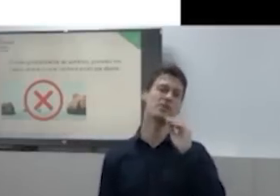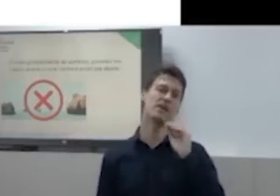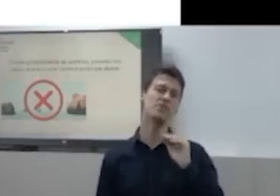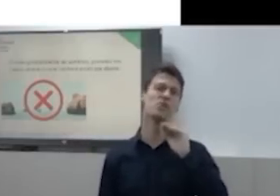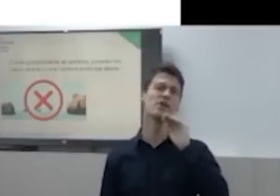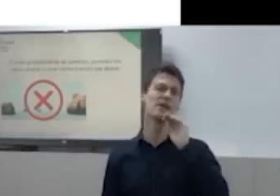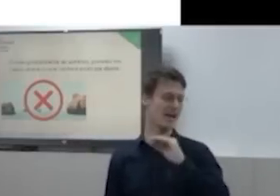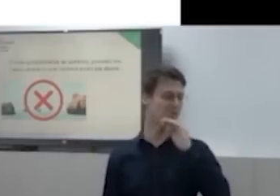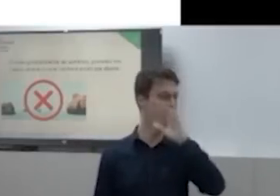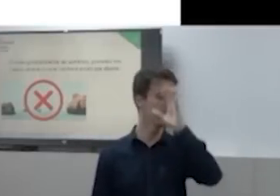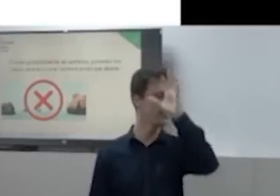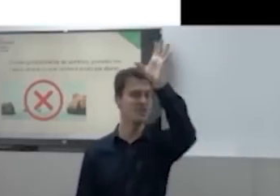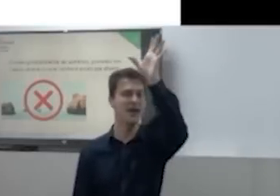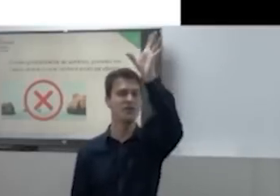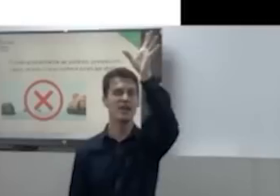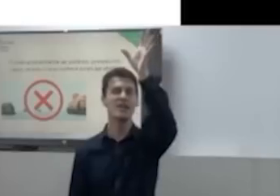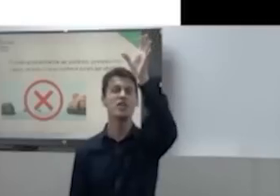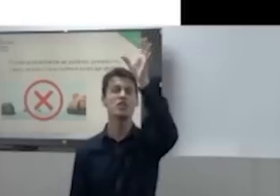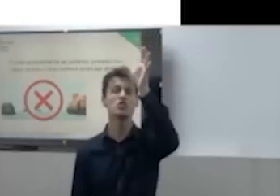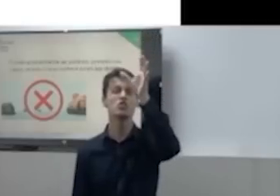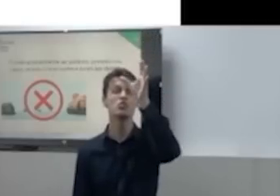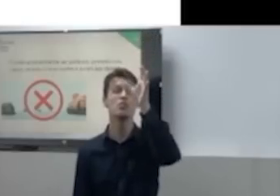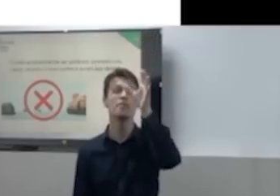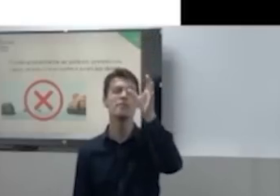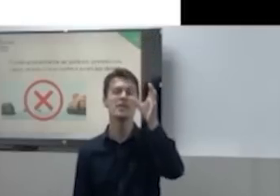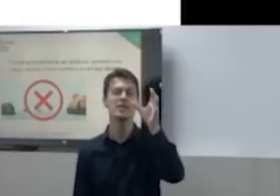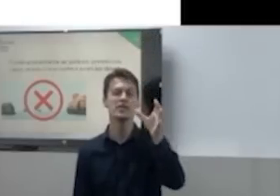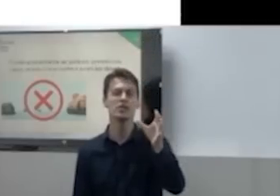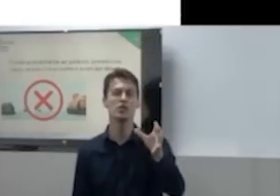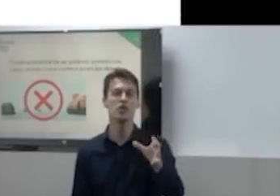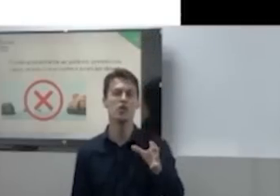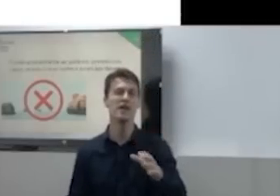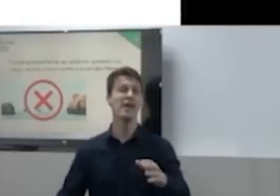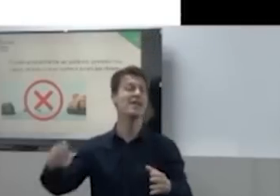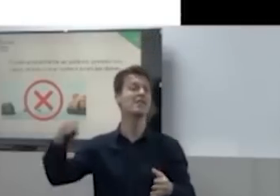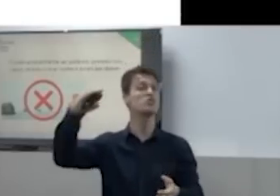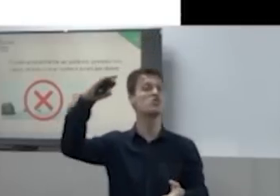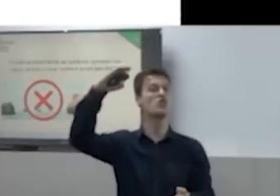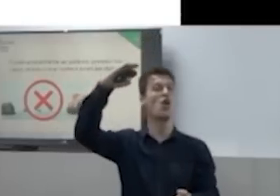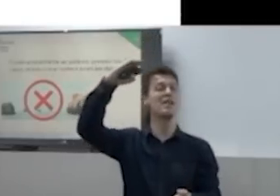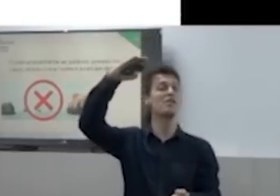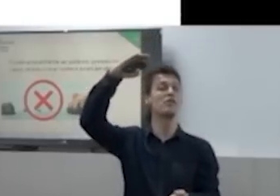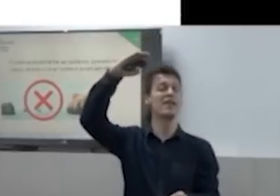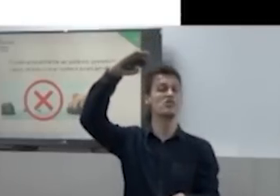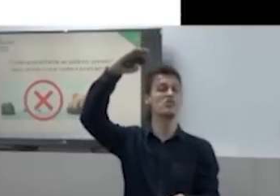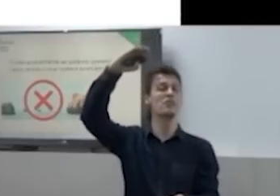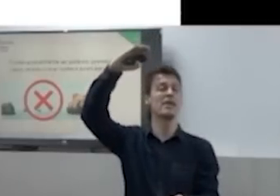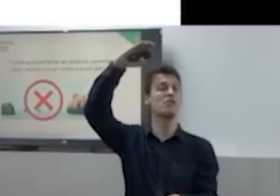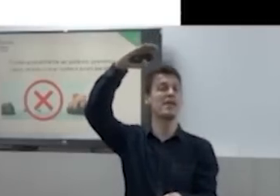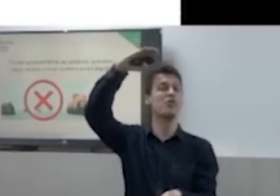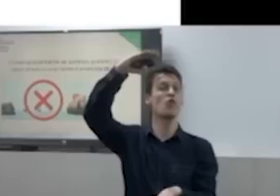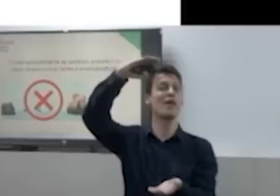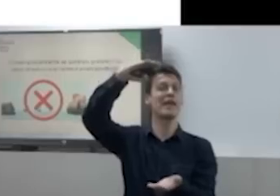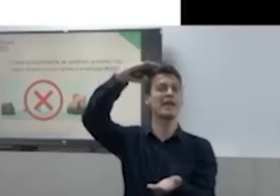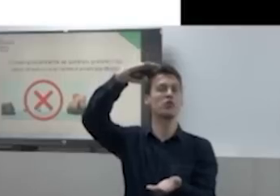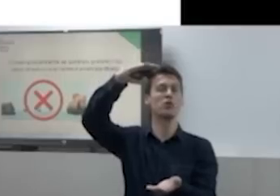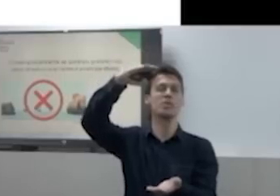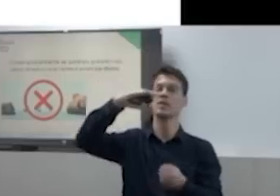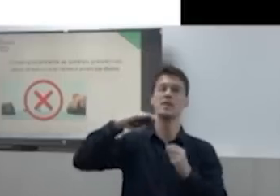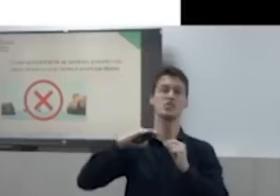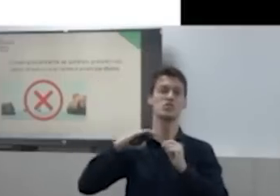vocês. Então, o navio, gradualmente, ele vai o quê? Sumindo. Ele não